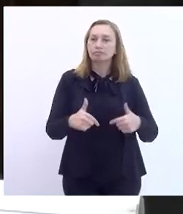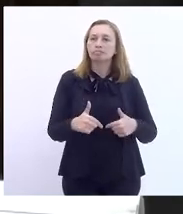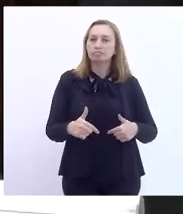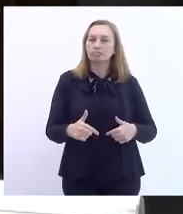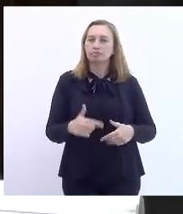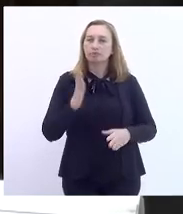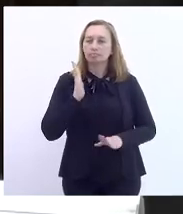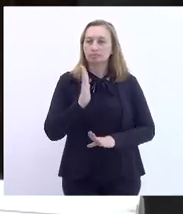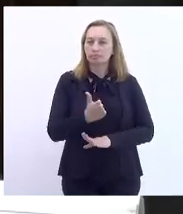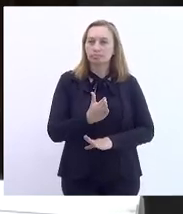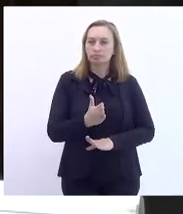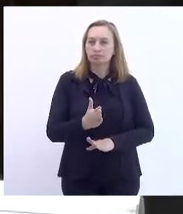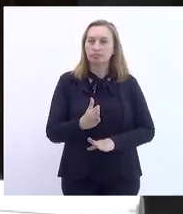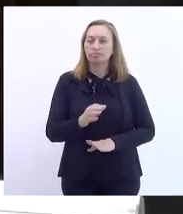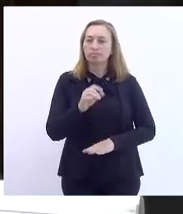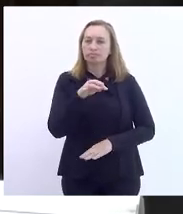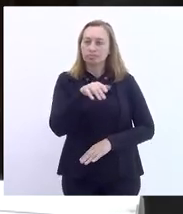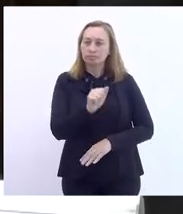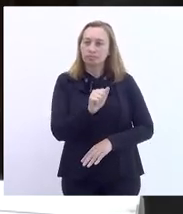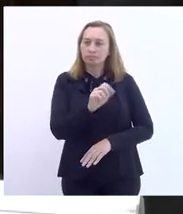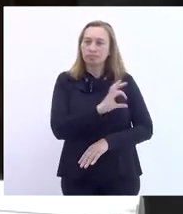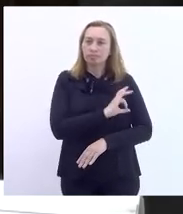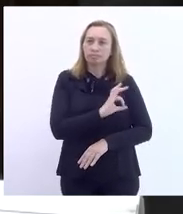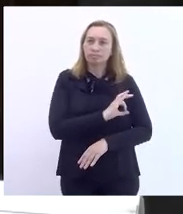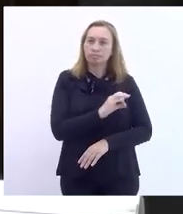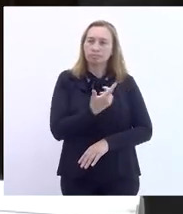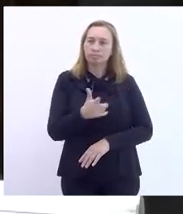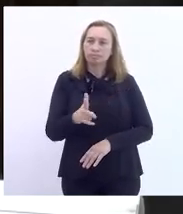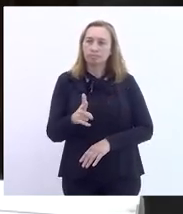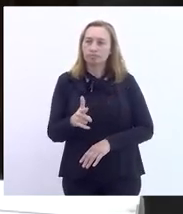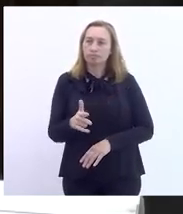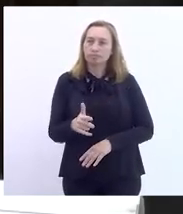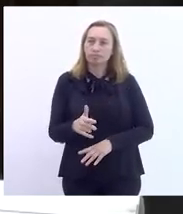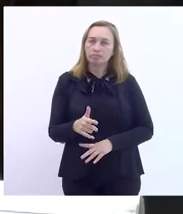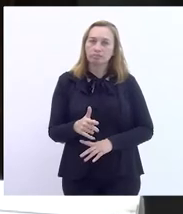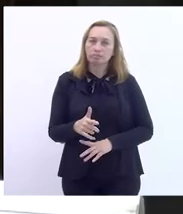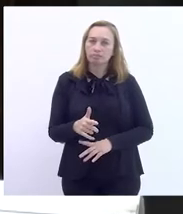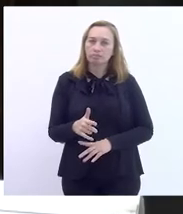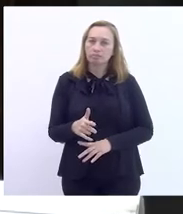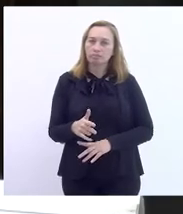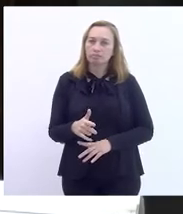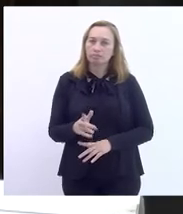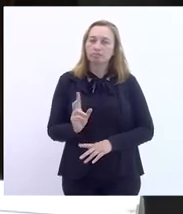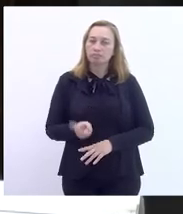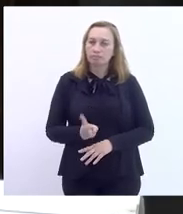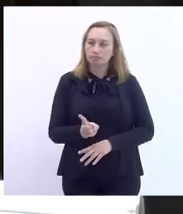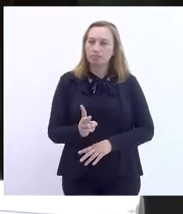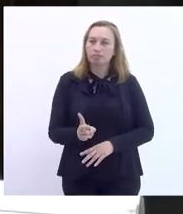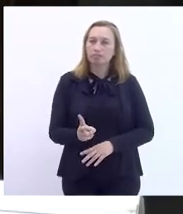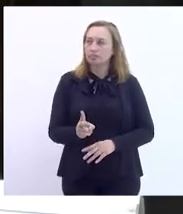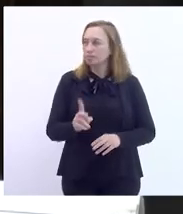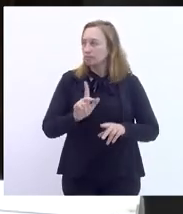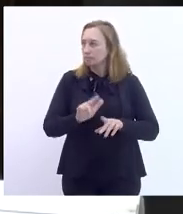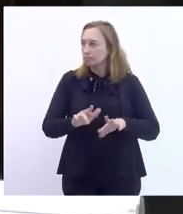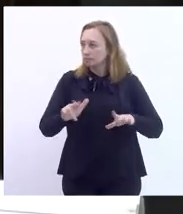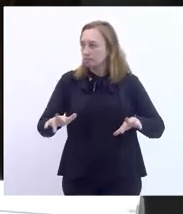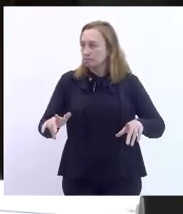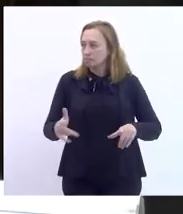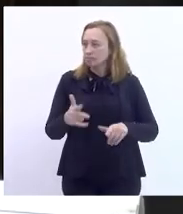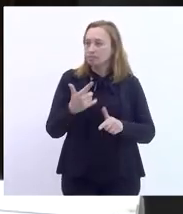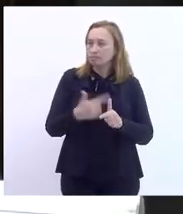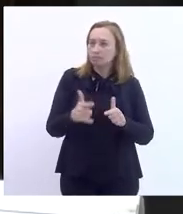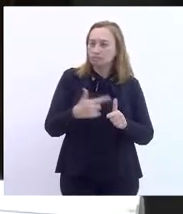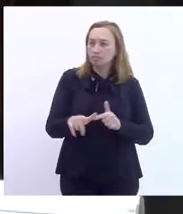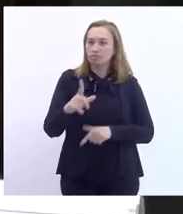seja diretamente nas academias de polícia porque sem elas a gente vai continuar enfrentando diversos problemas